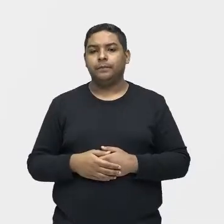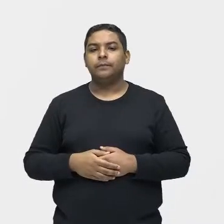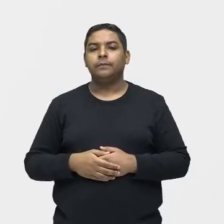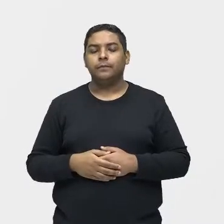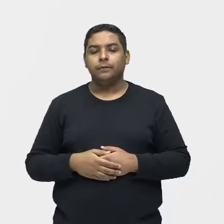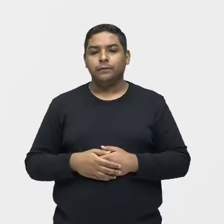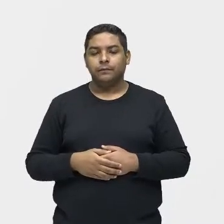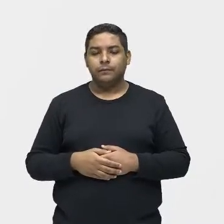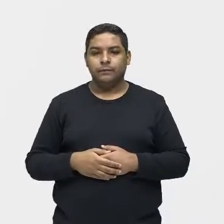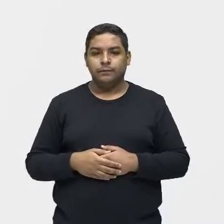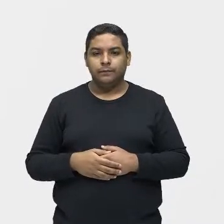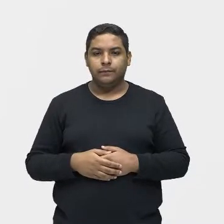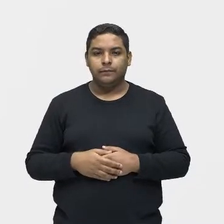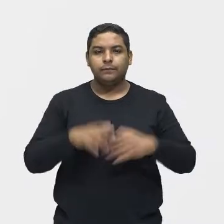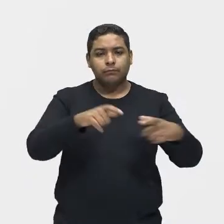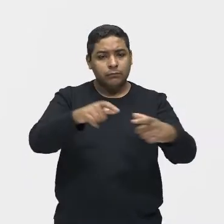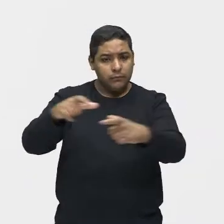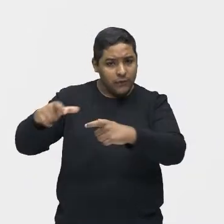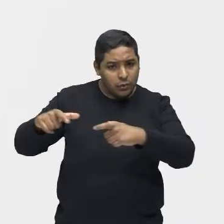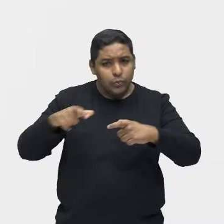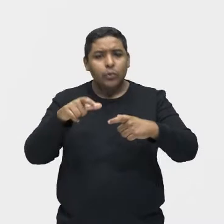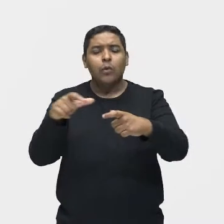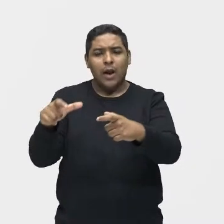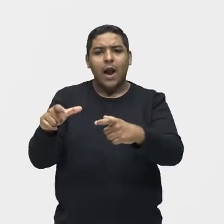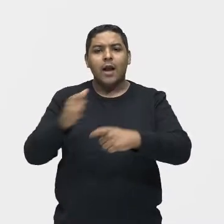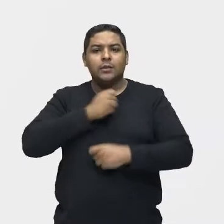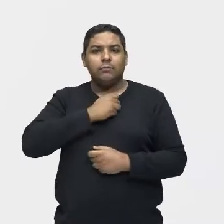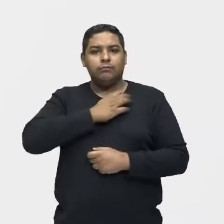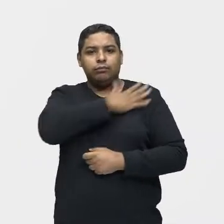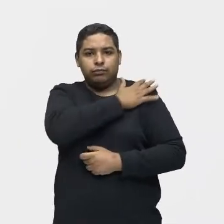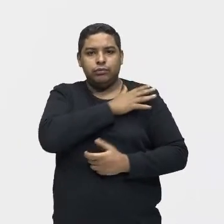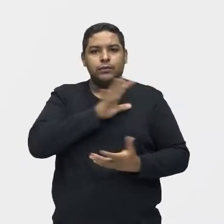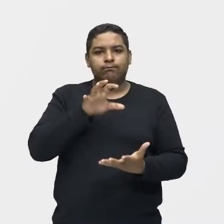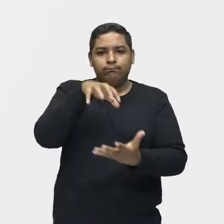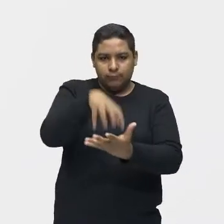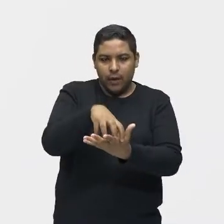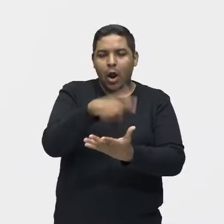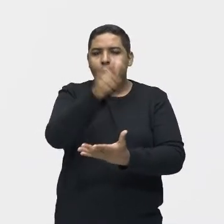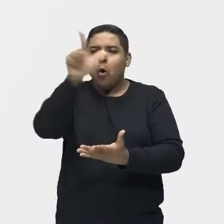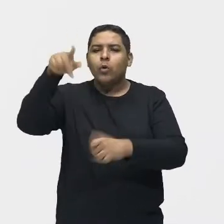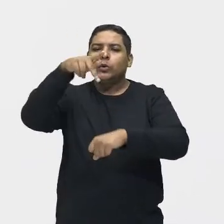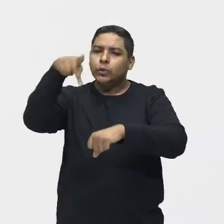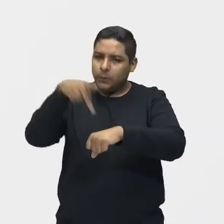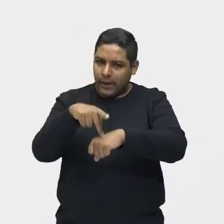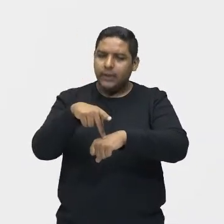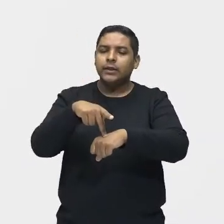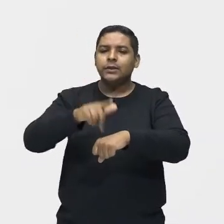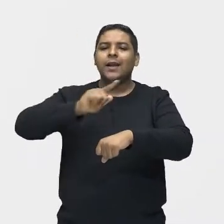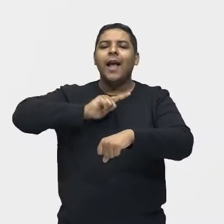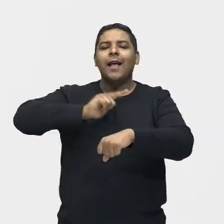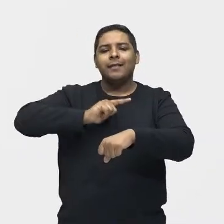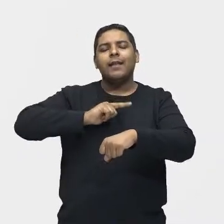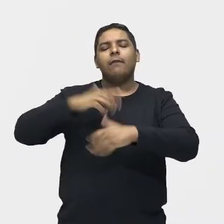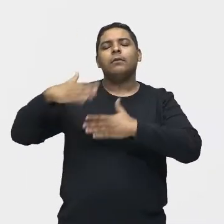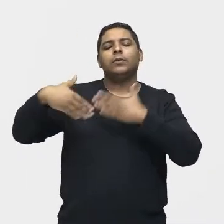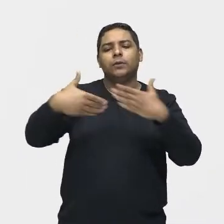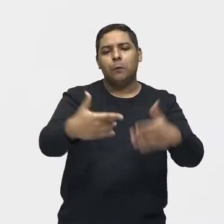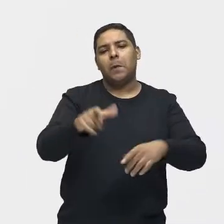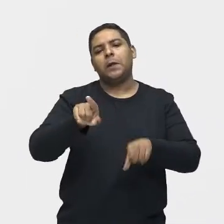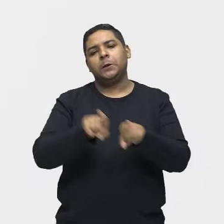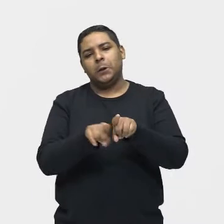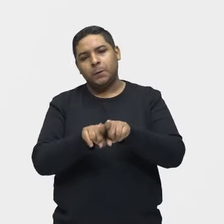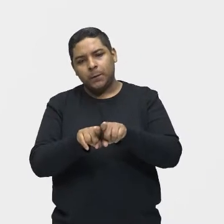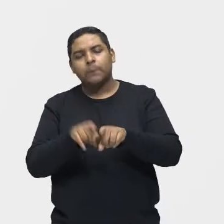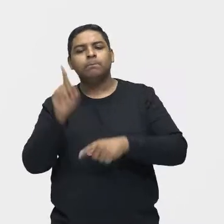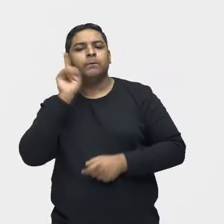instalações que foram feitas aí de bases militares também em outros países para ocorrer esse desenvolvimento dos Estados Unidos, porque ele